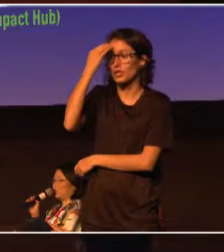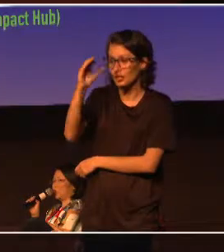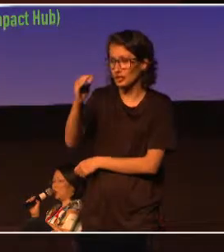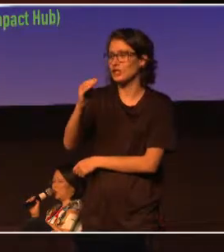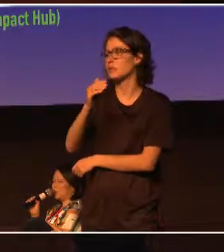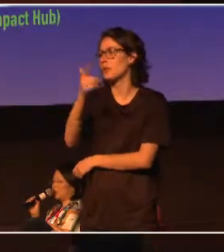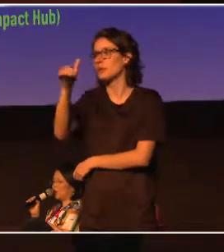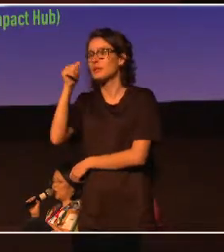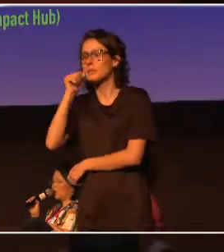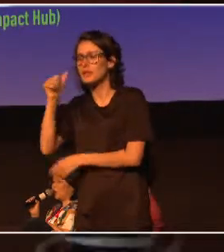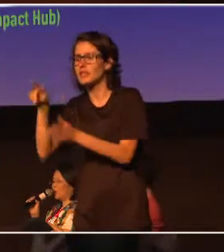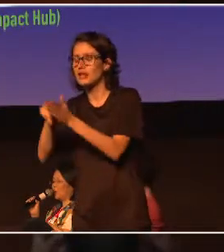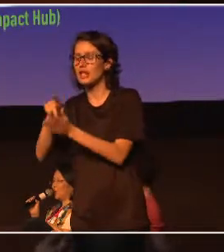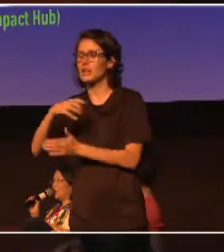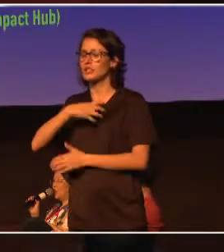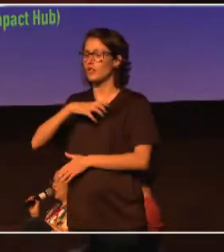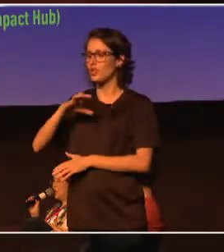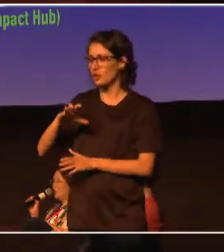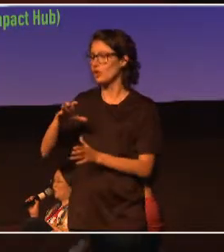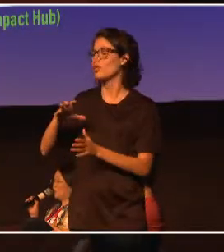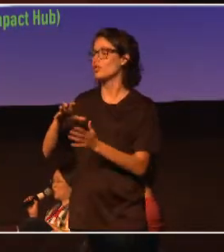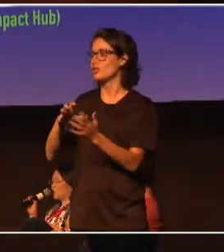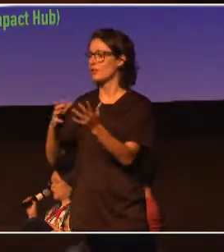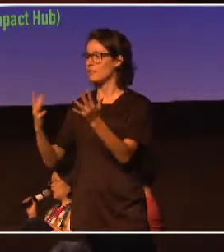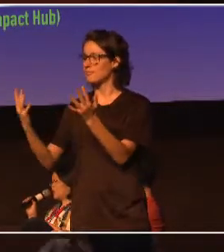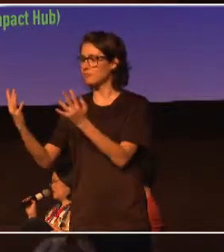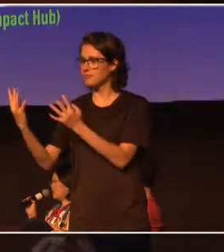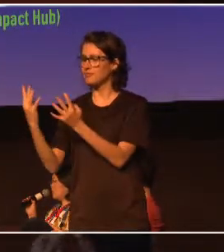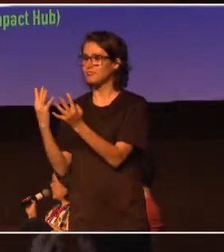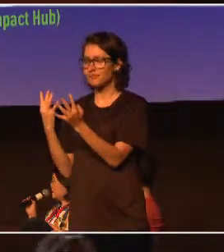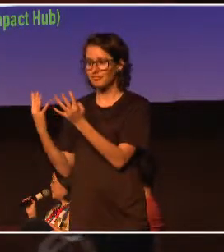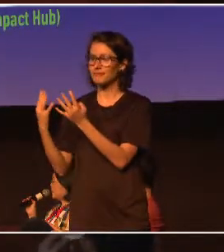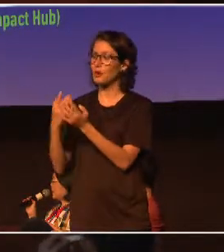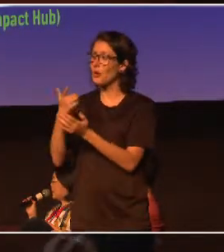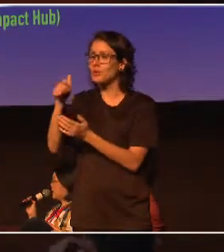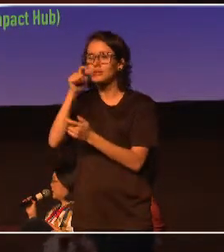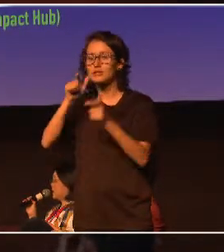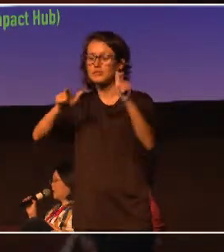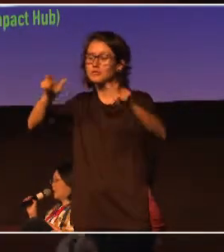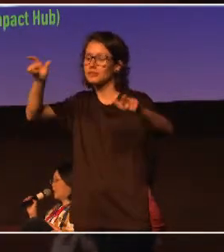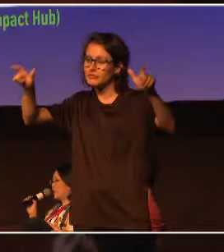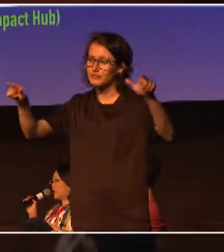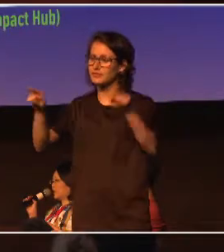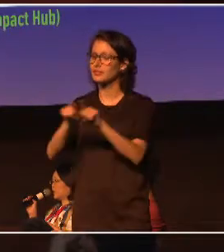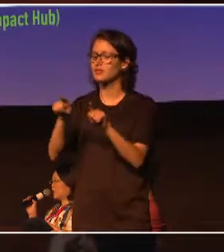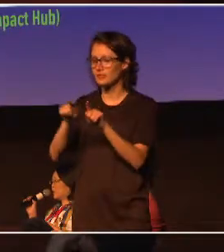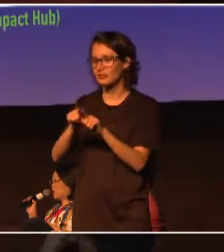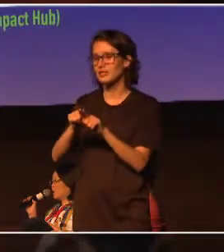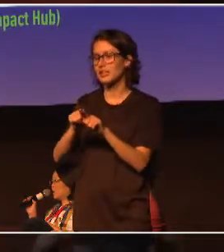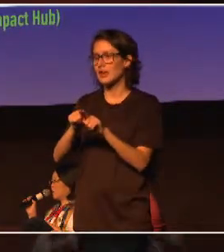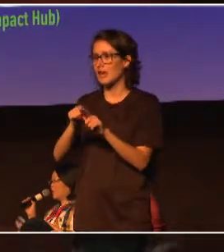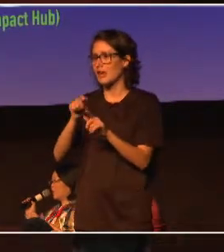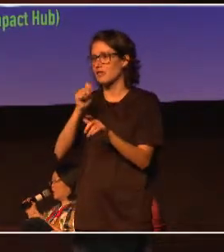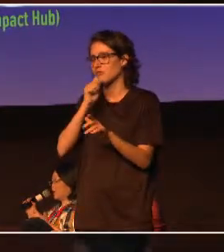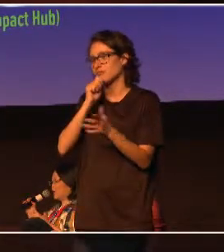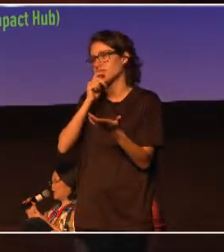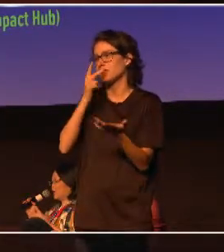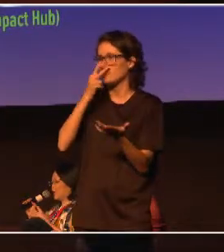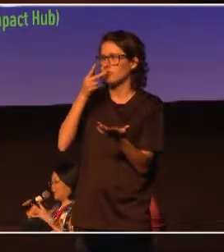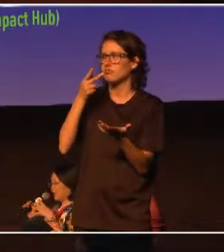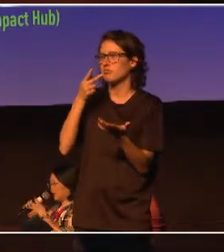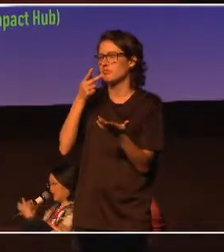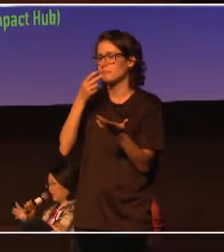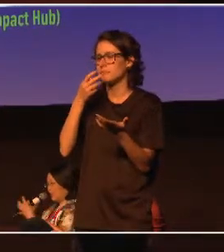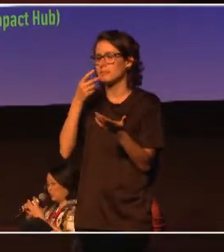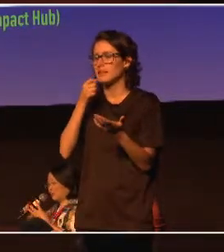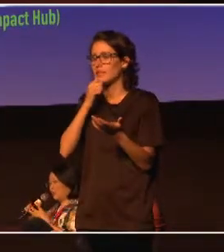Curitiba, a Juliana, de Salvador, e muitas outras, né, mulheres também que, apesar de não estarem tão, acho que,